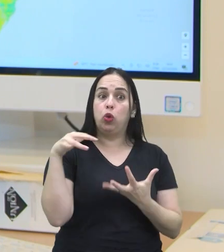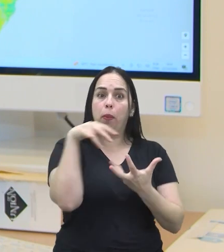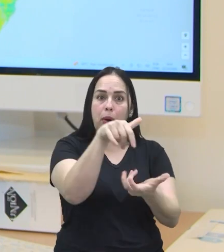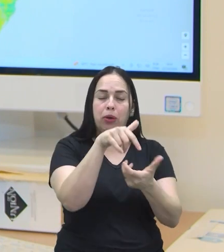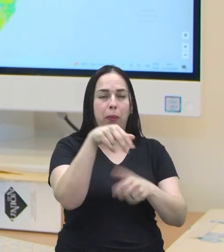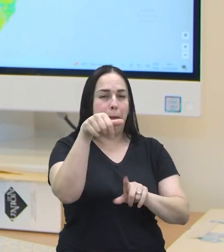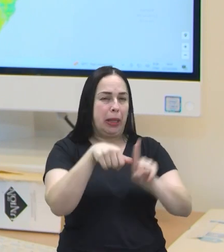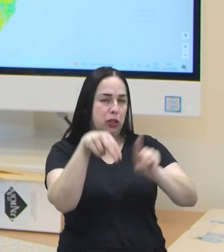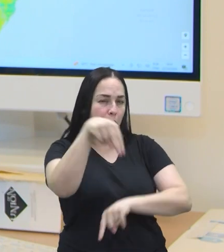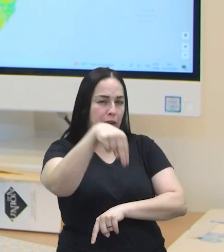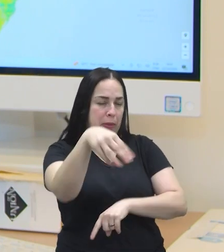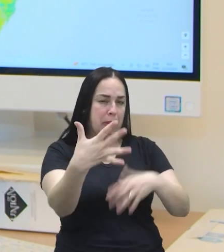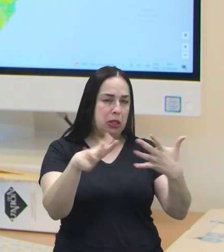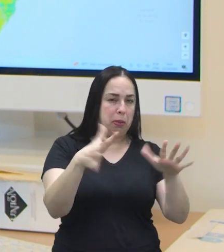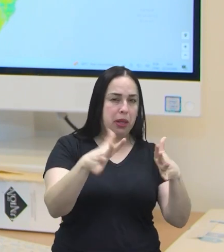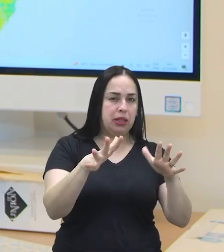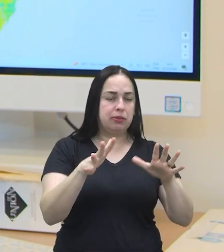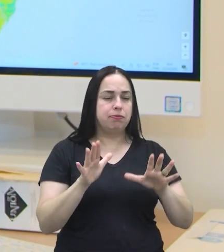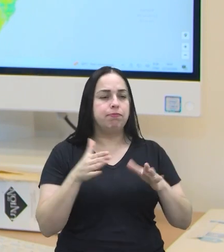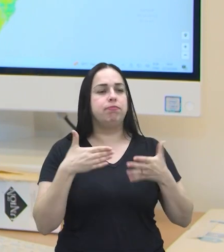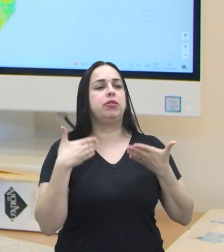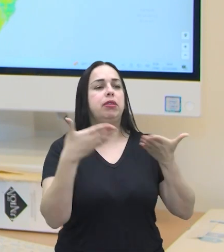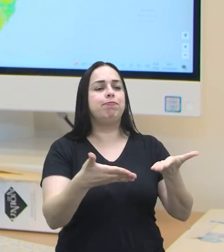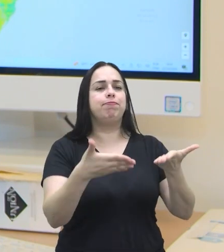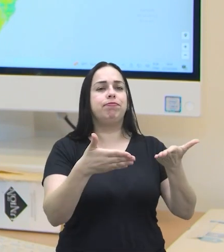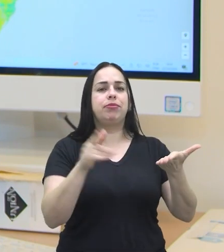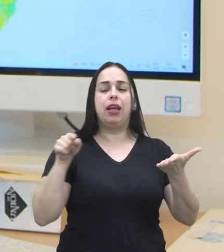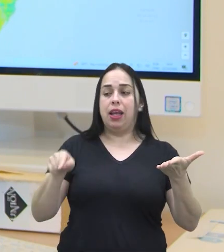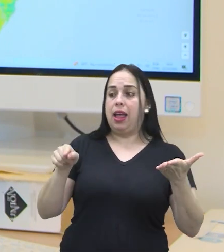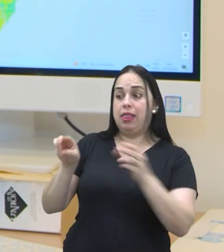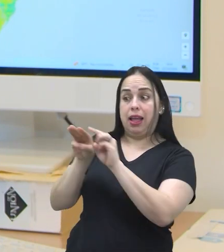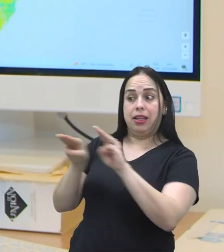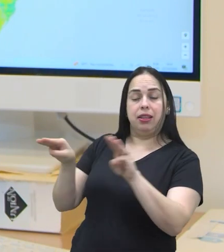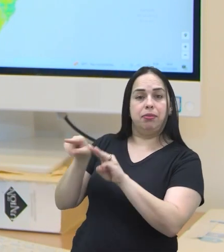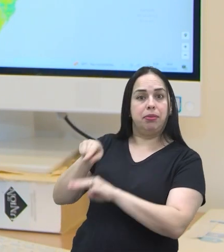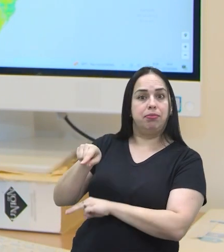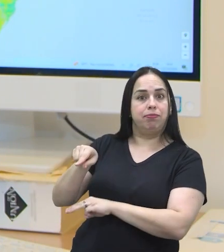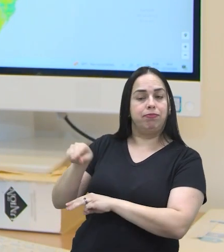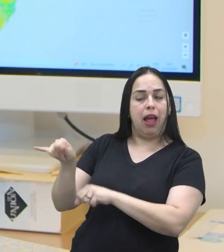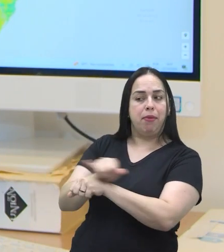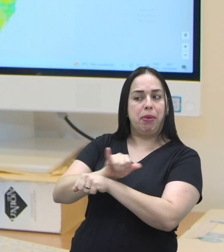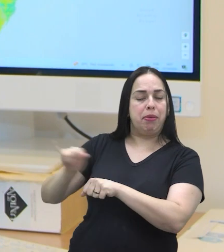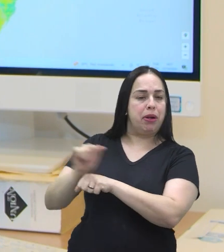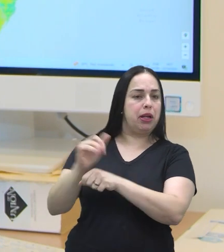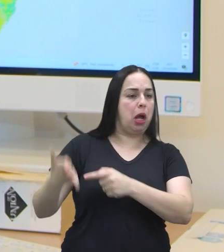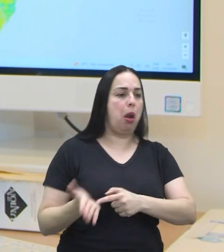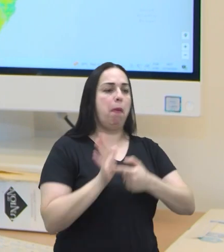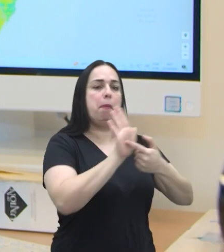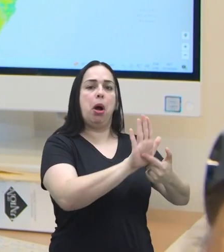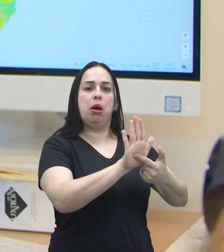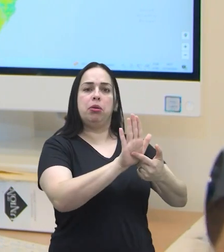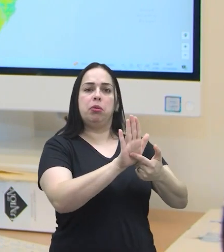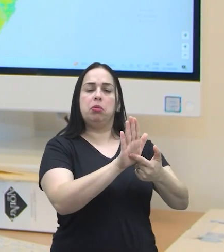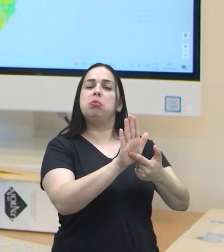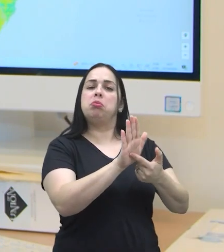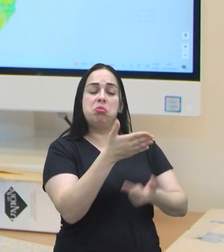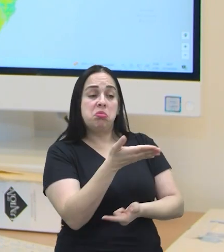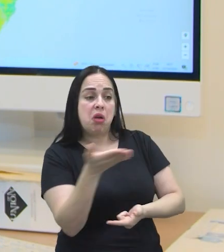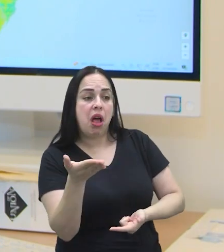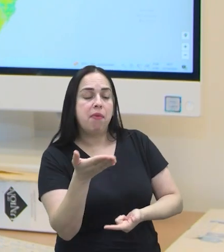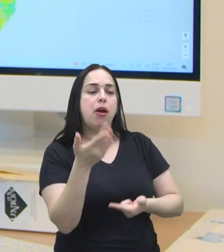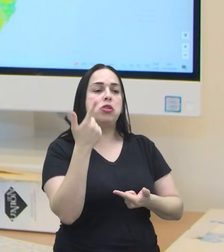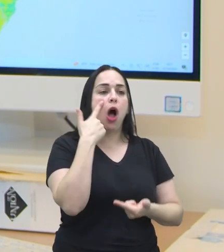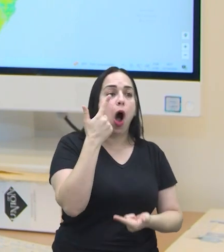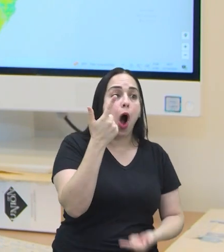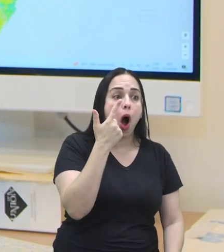no final do ano, em novembro, o Adapta Brasil, por exemplo, é uma desses produtos, dessas ferramentas que o governo